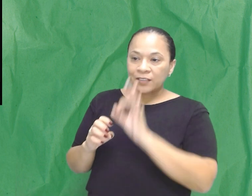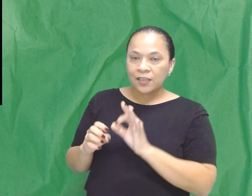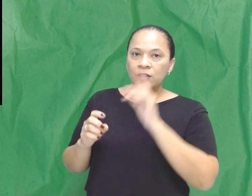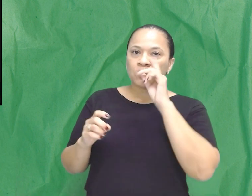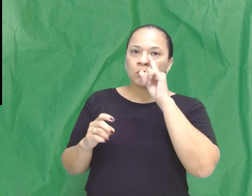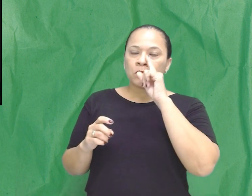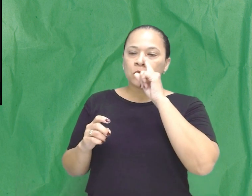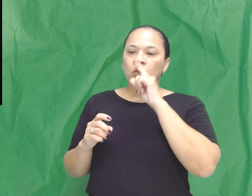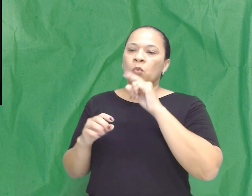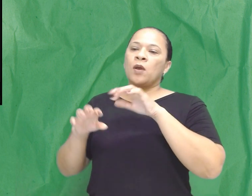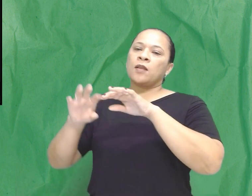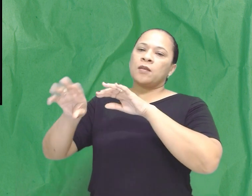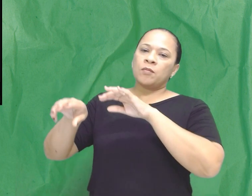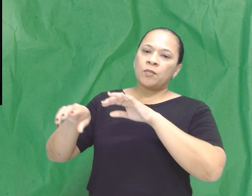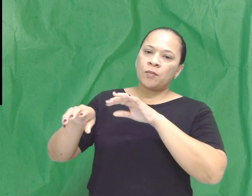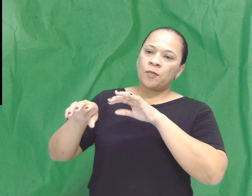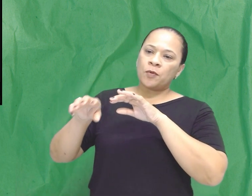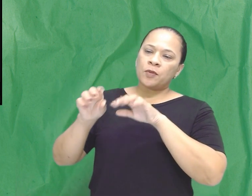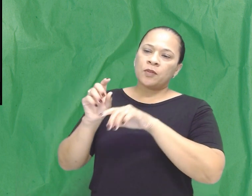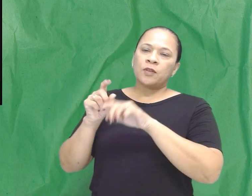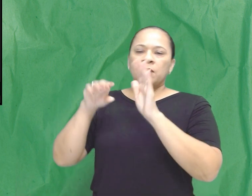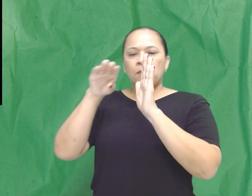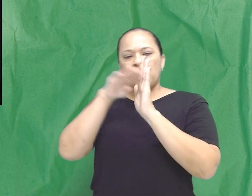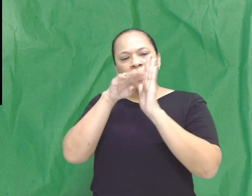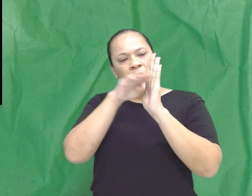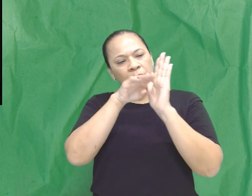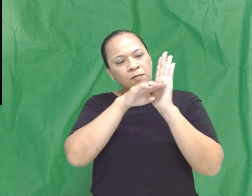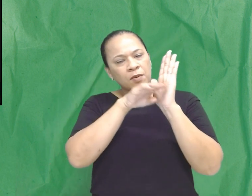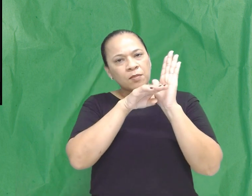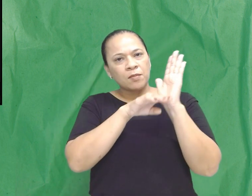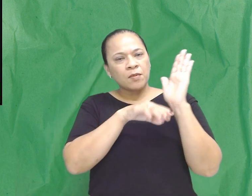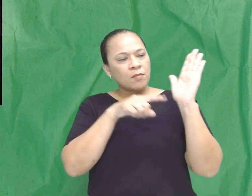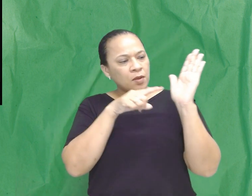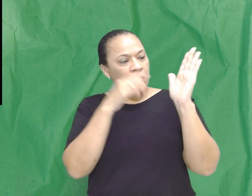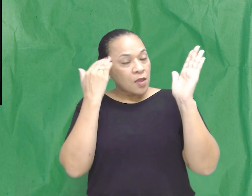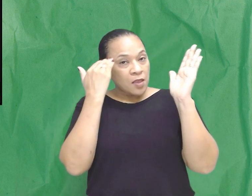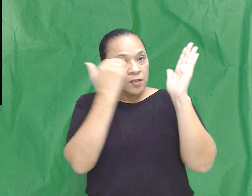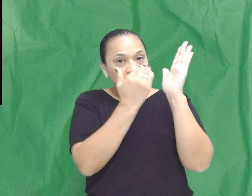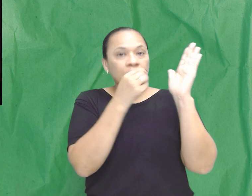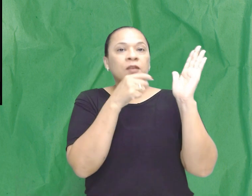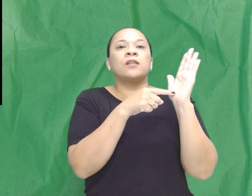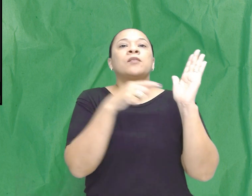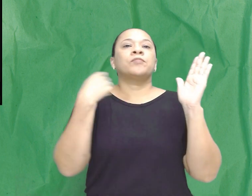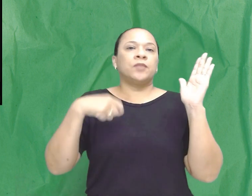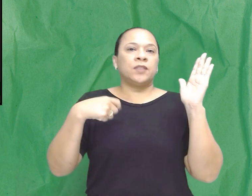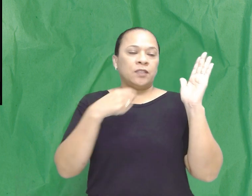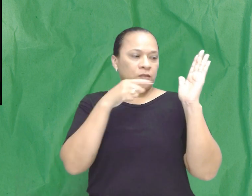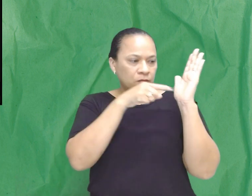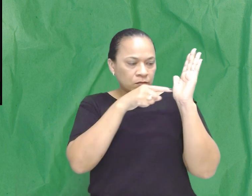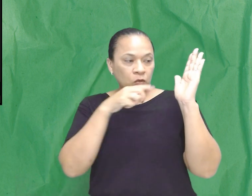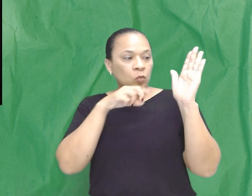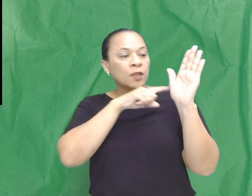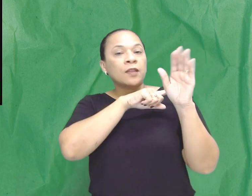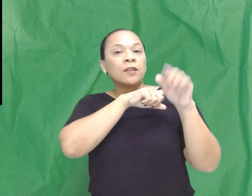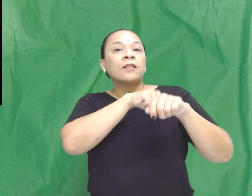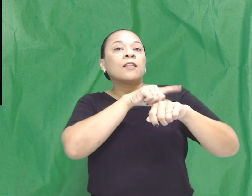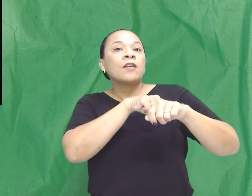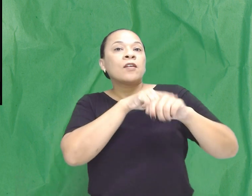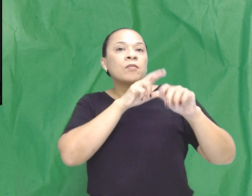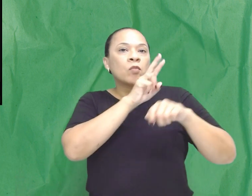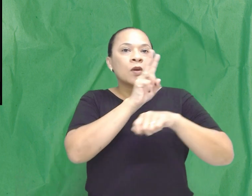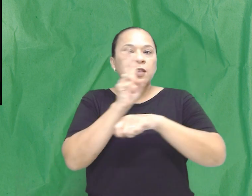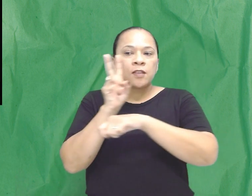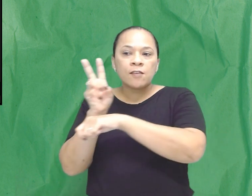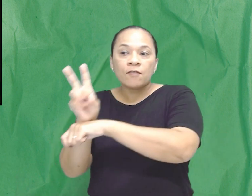a trabalhar com ele. Então respeite todas as etapas no seu processo que você vai ver que não há segredo, que é muito